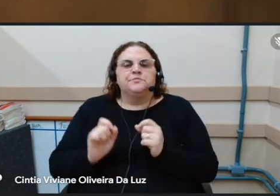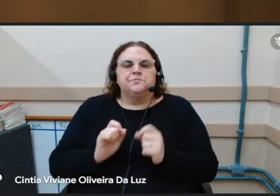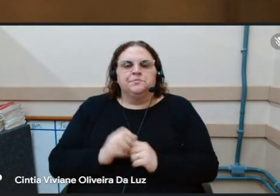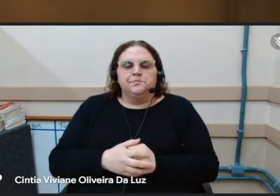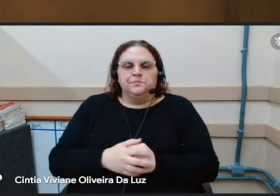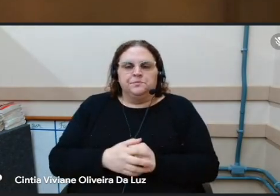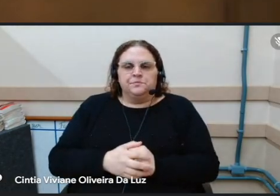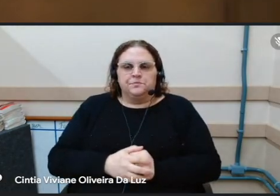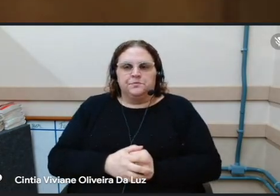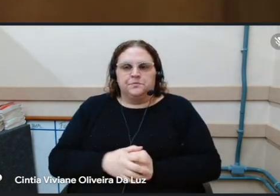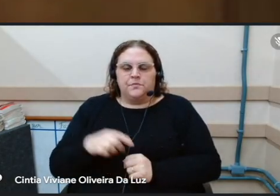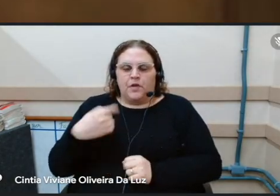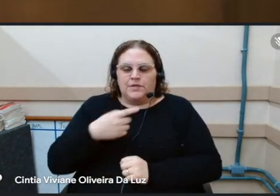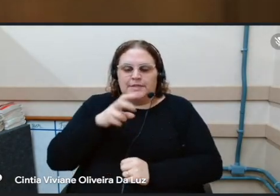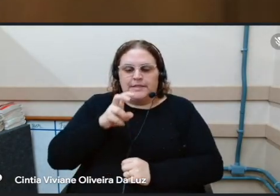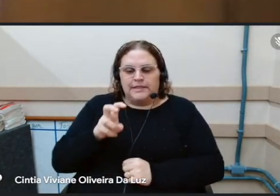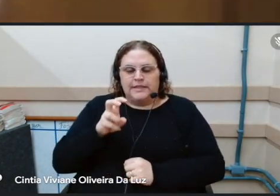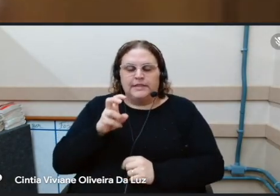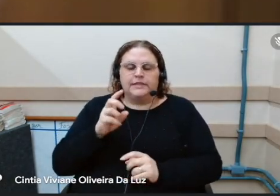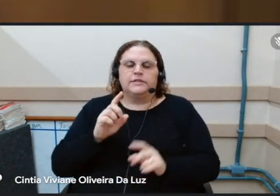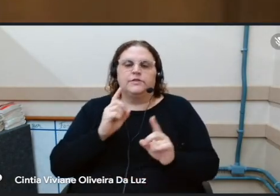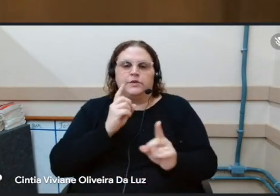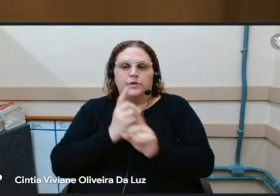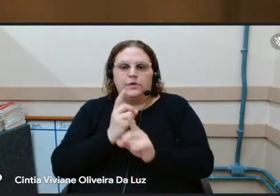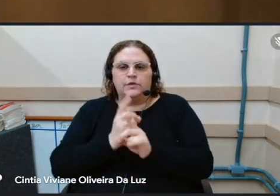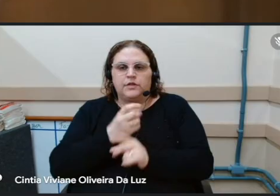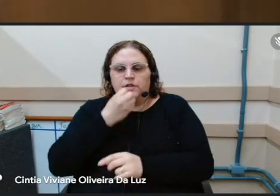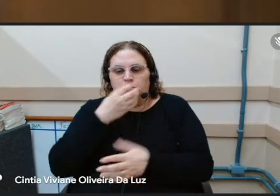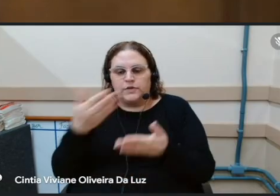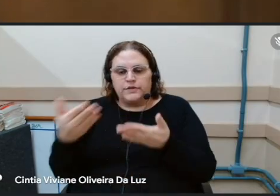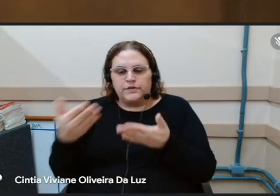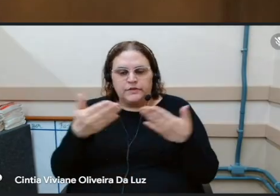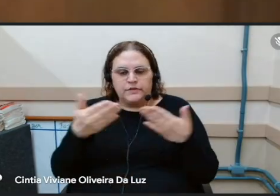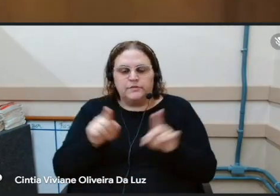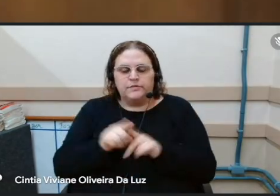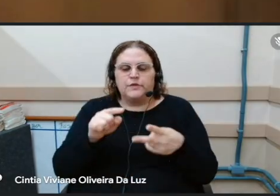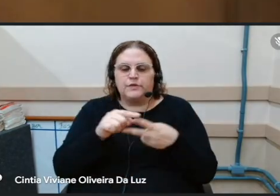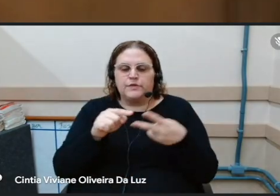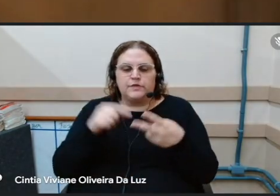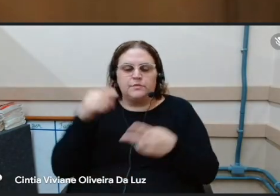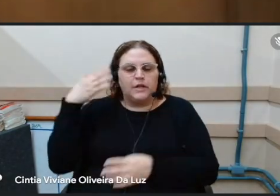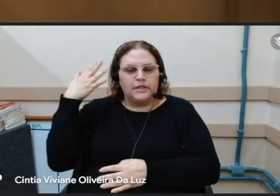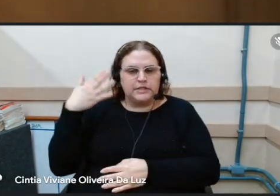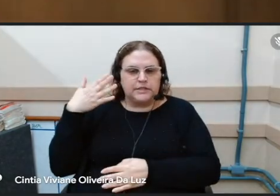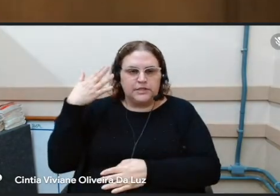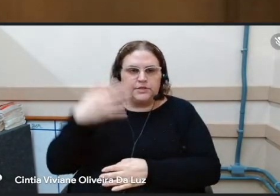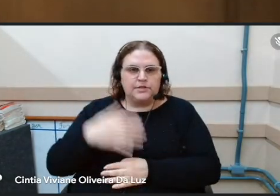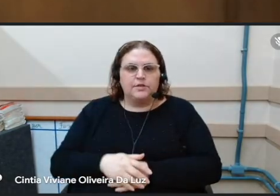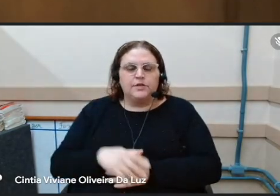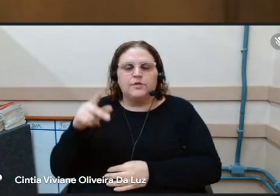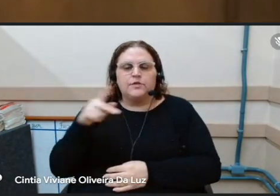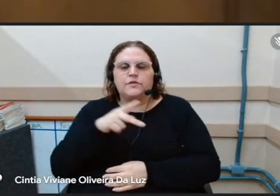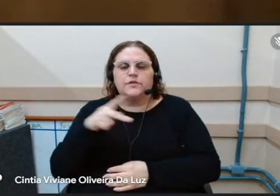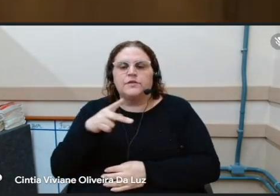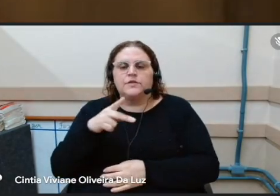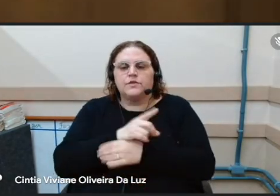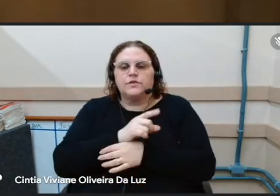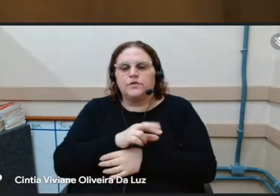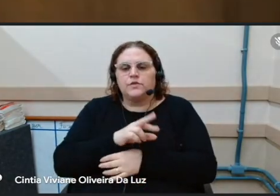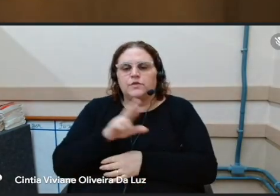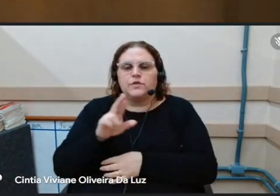à nossa quinta jornada e as boas-vindas aos nossos dois palestrantes Professor Dr luí Fernando